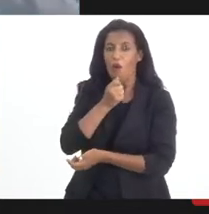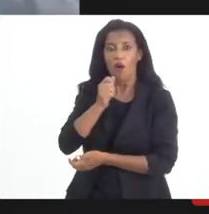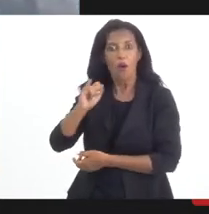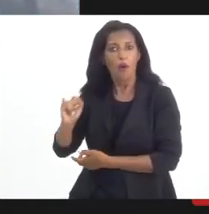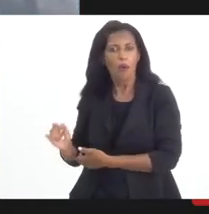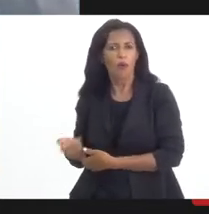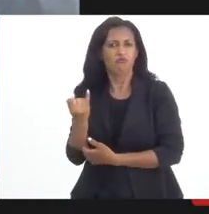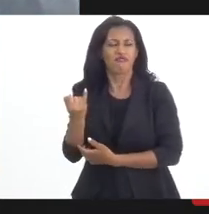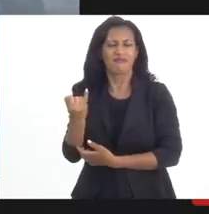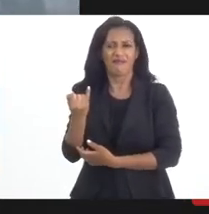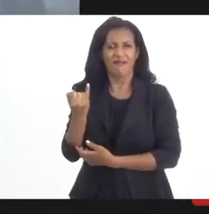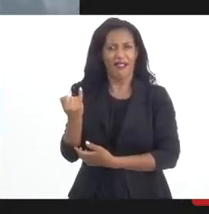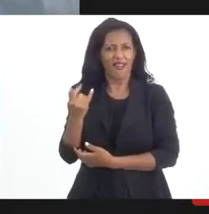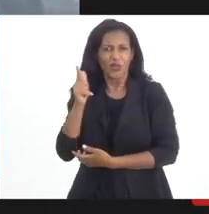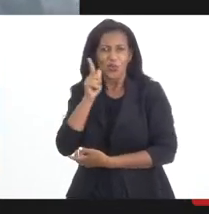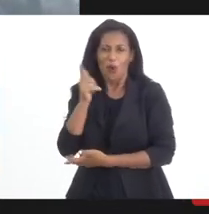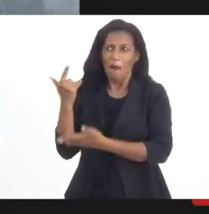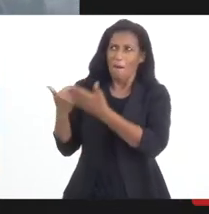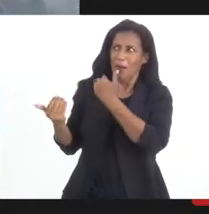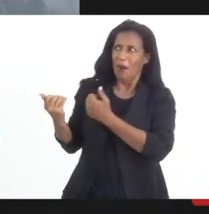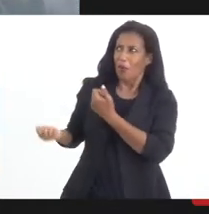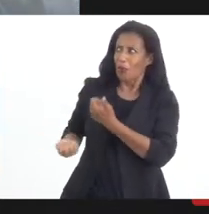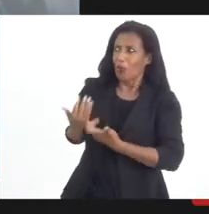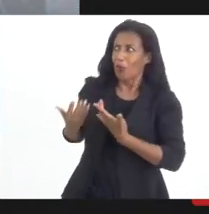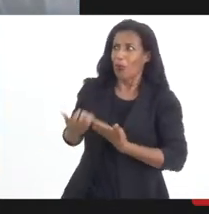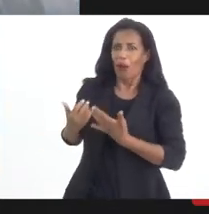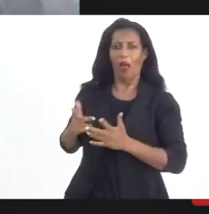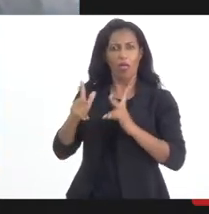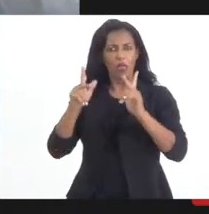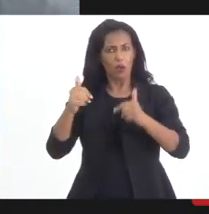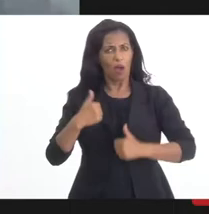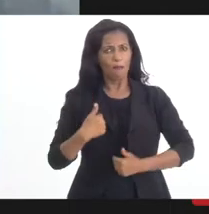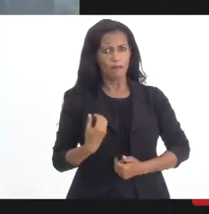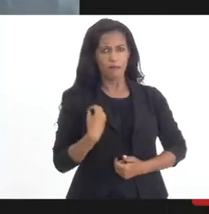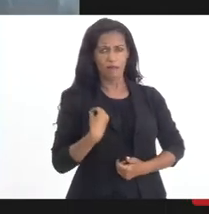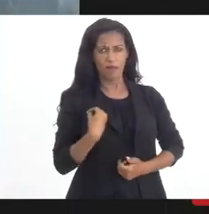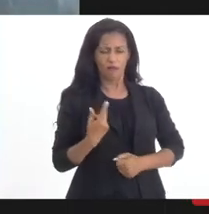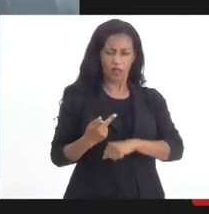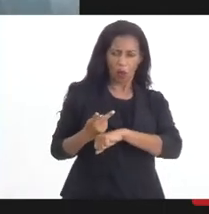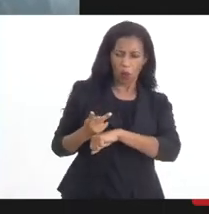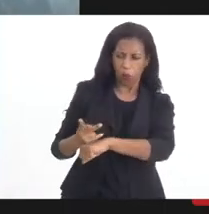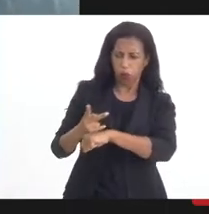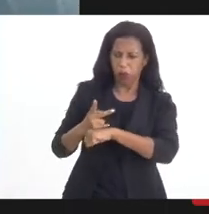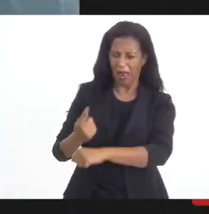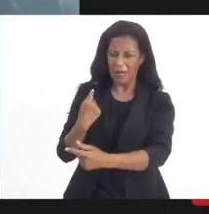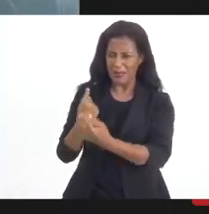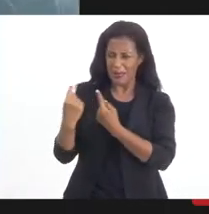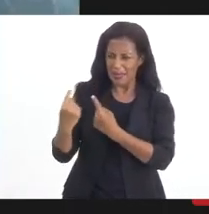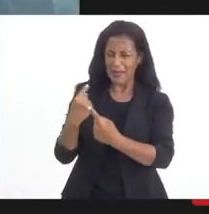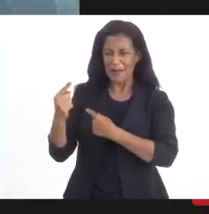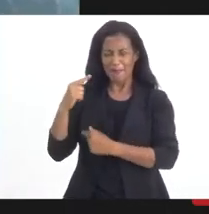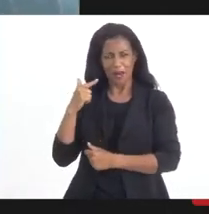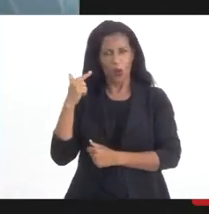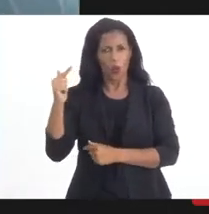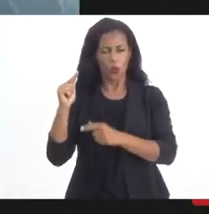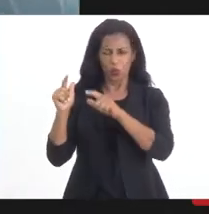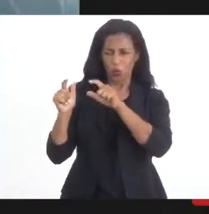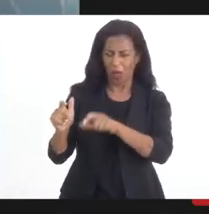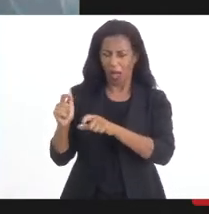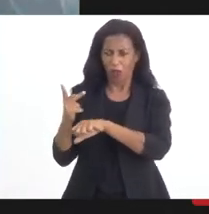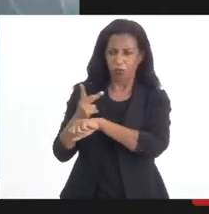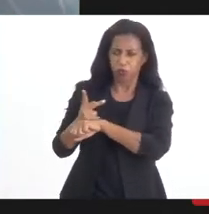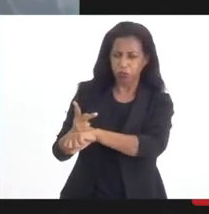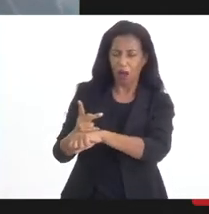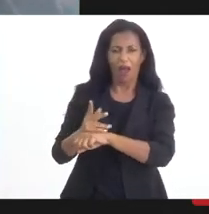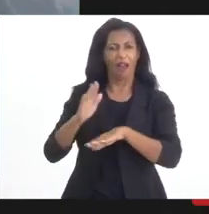que muitas das vezes não conseguiu, não teve incentivo, como eu tive, de procurar, de ir para outra, porque às vezes